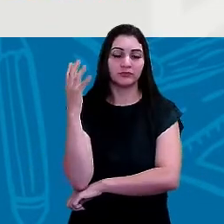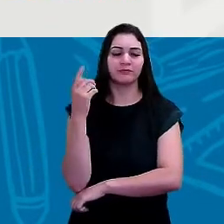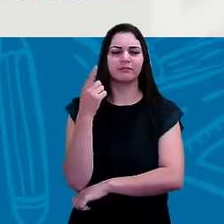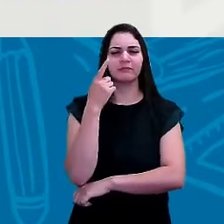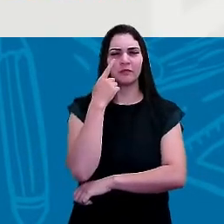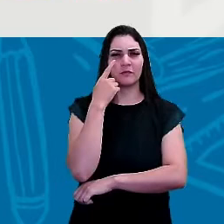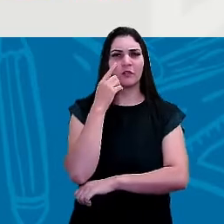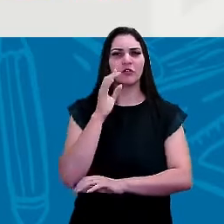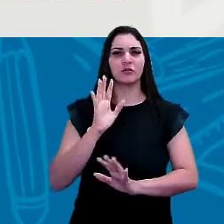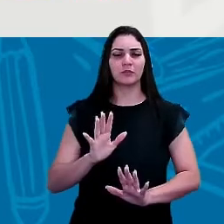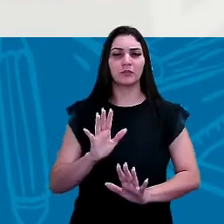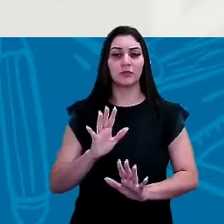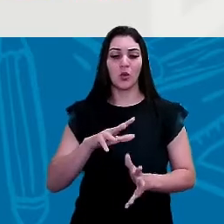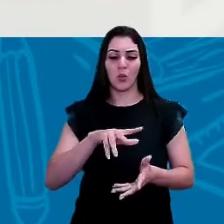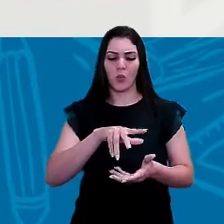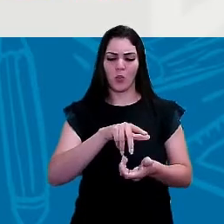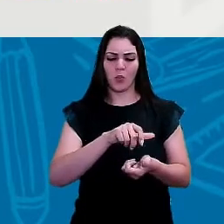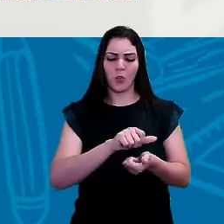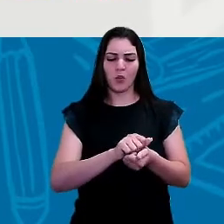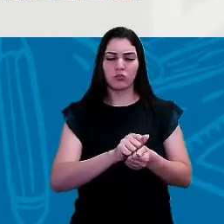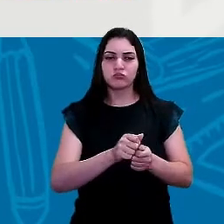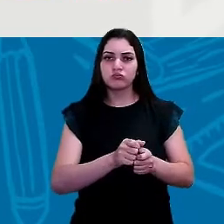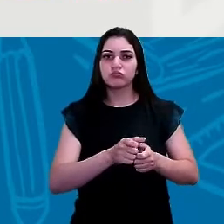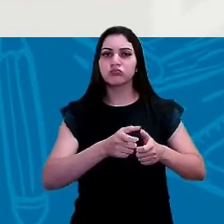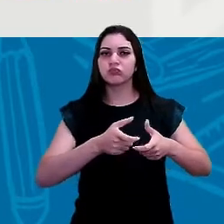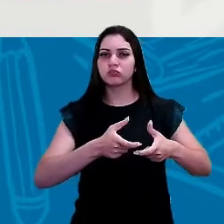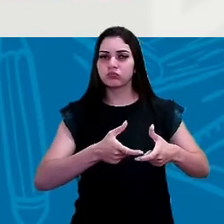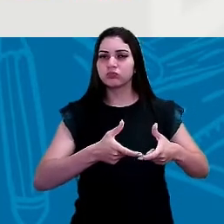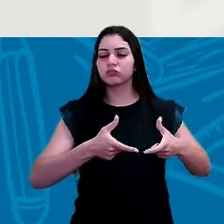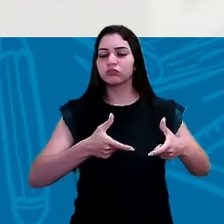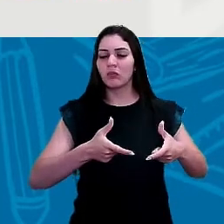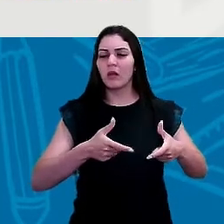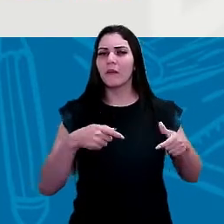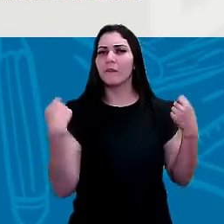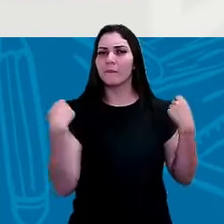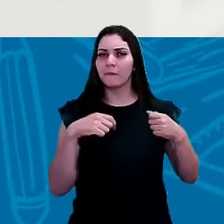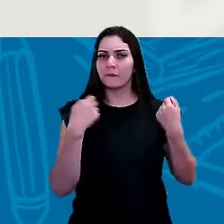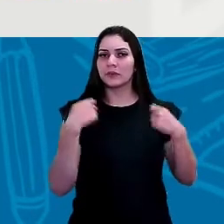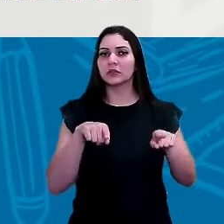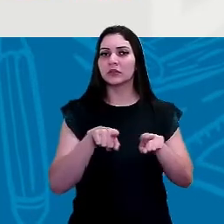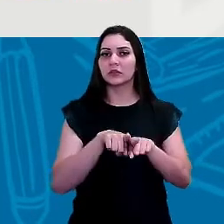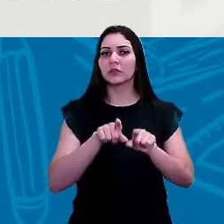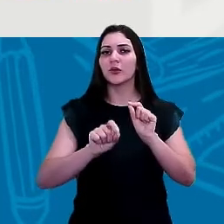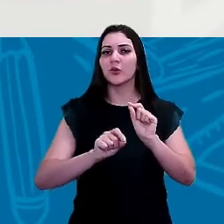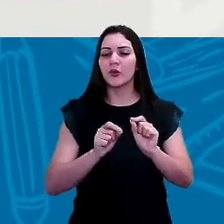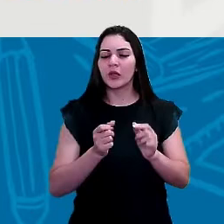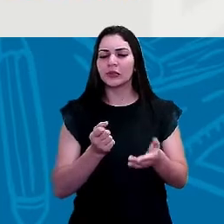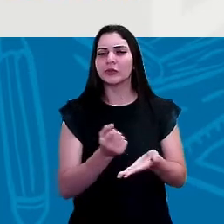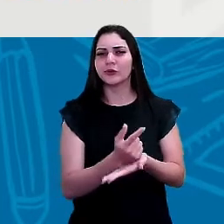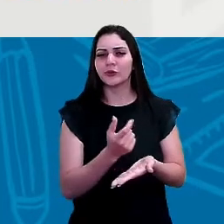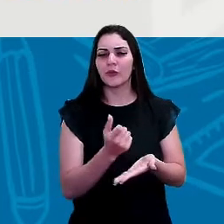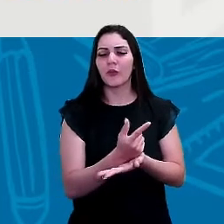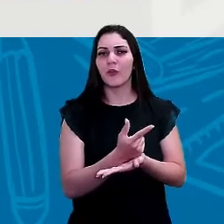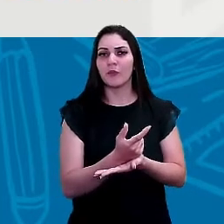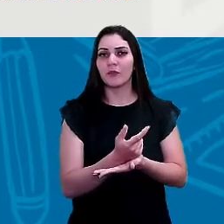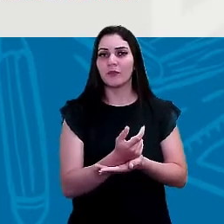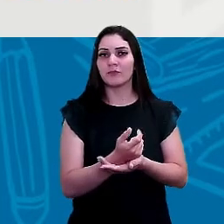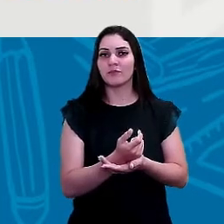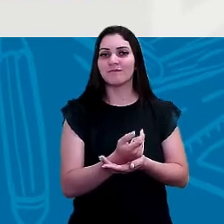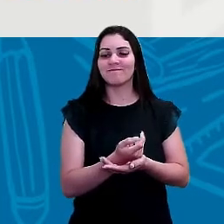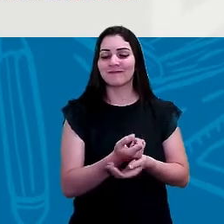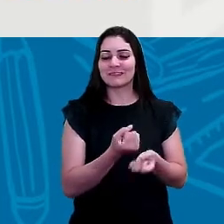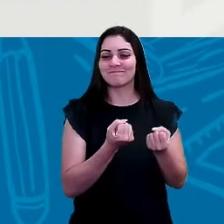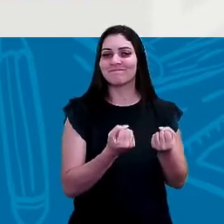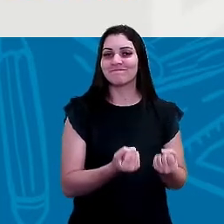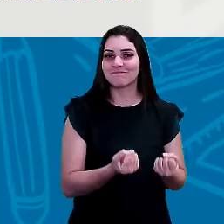mundo ele vai crescendo, né? Então, a necessidade também do consumo, ele sobrecarrega,